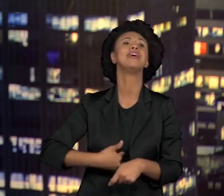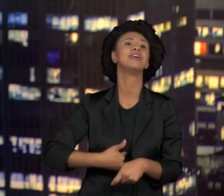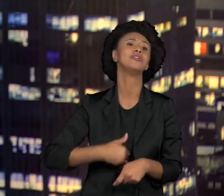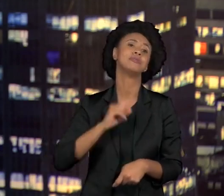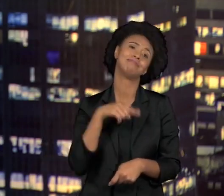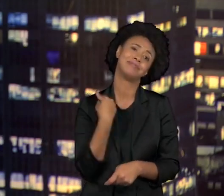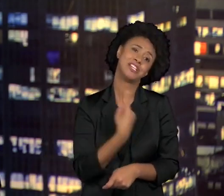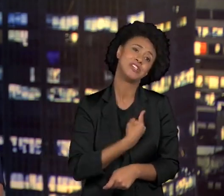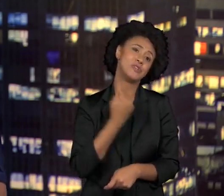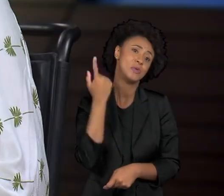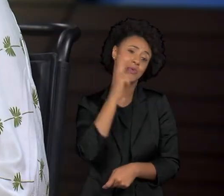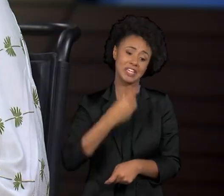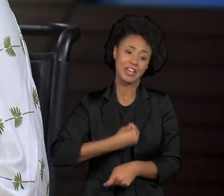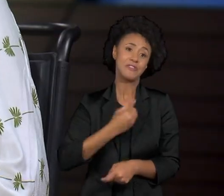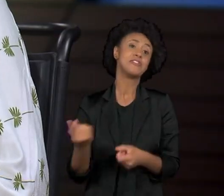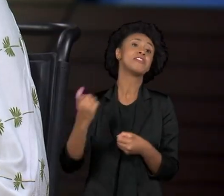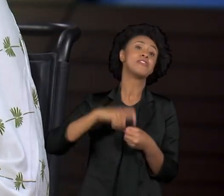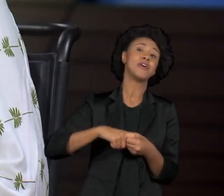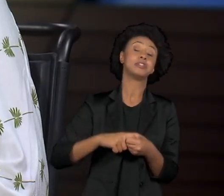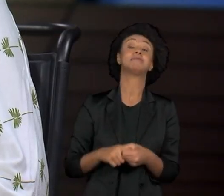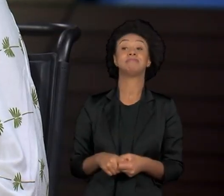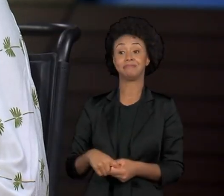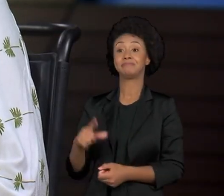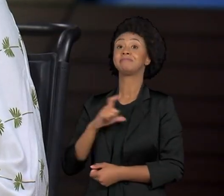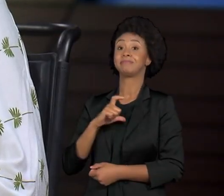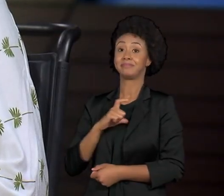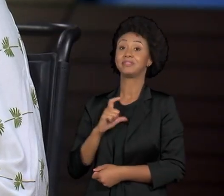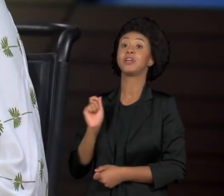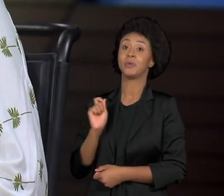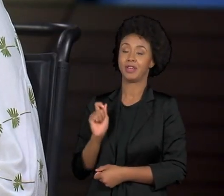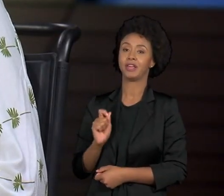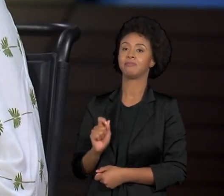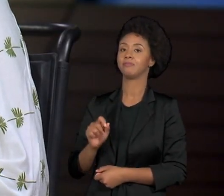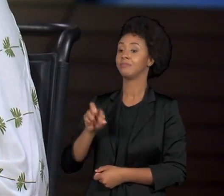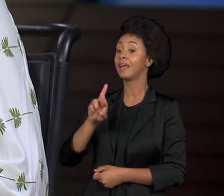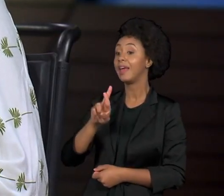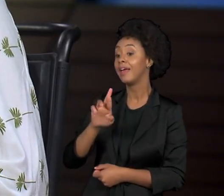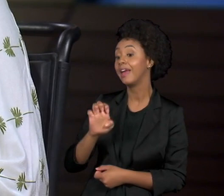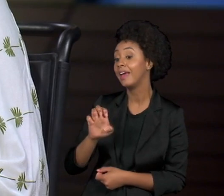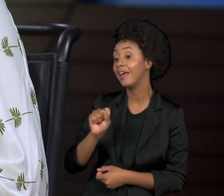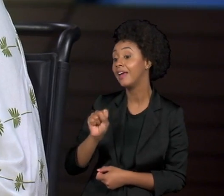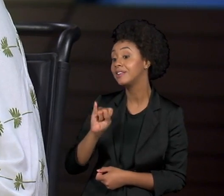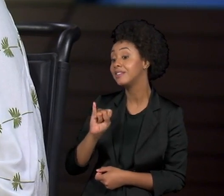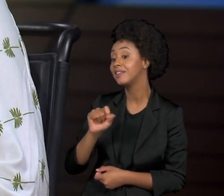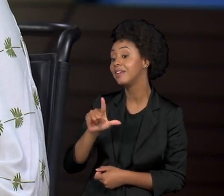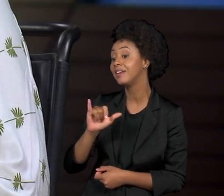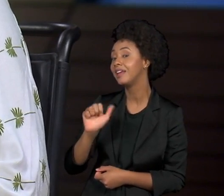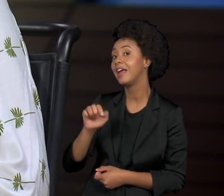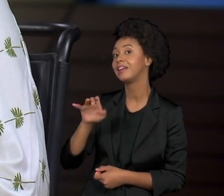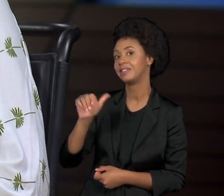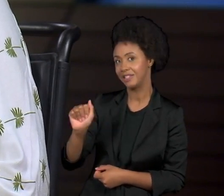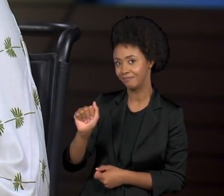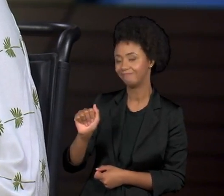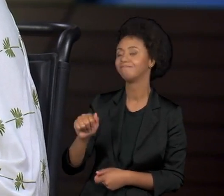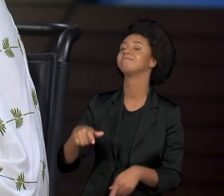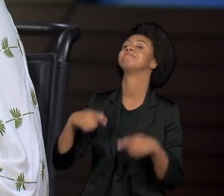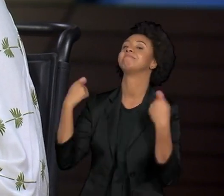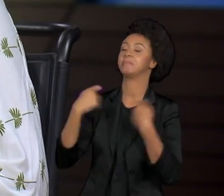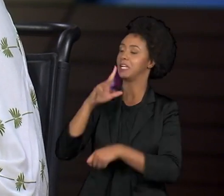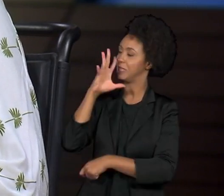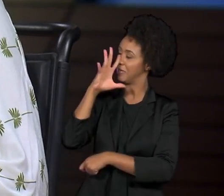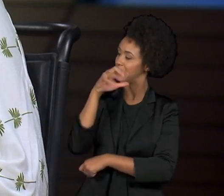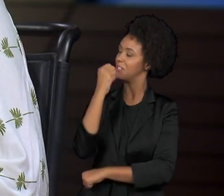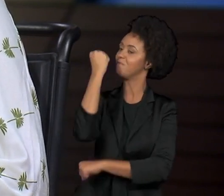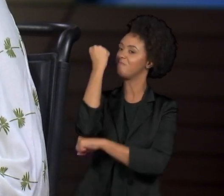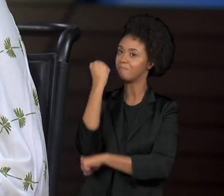aí essa vida. Uma palavra que é bastante forte, a gente fala cidades resilientes, nós precisamos ser resilientes, perceber que a gente faz parte